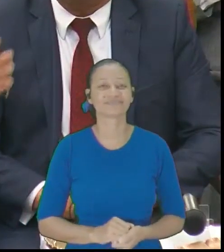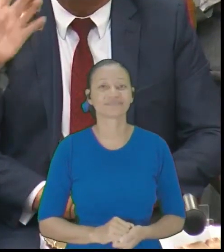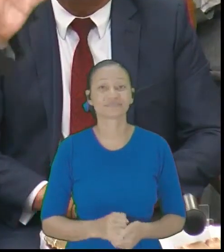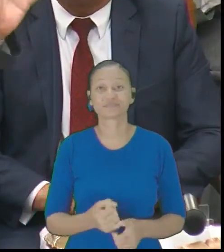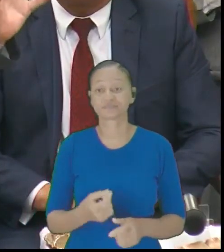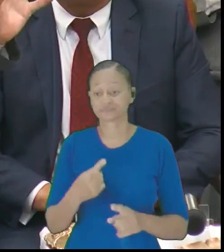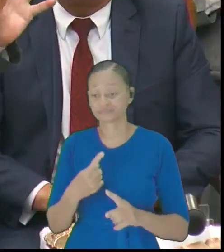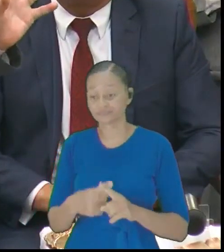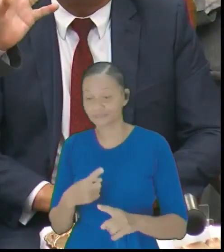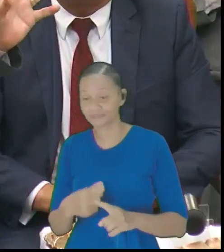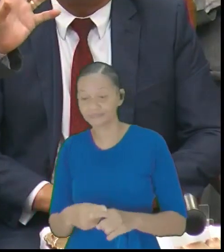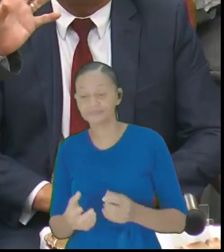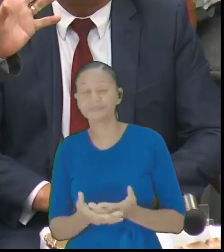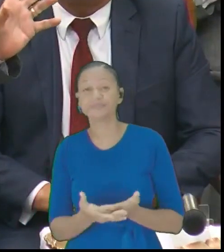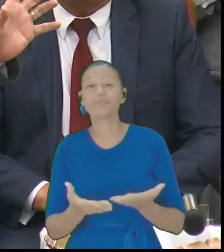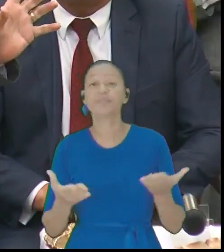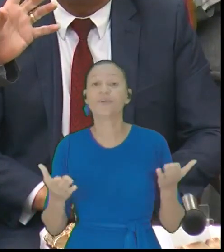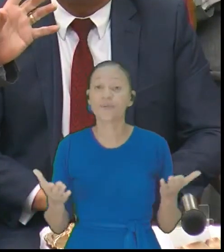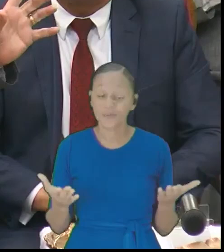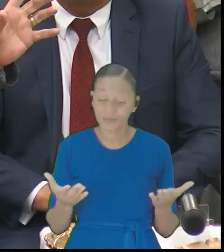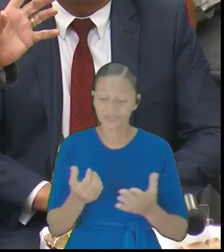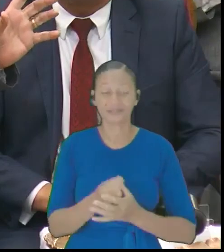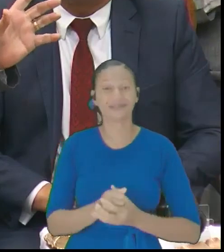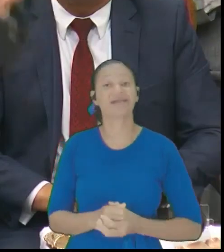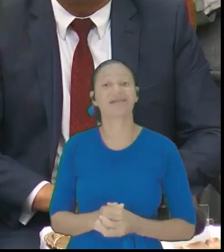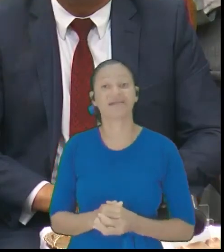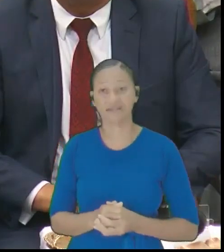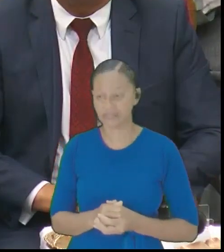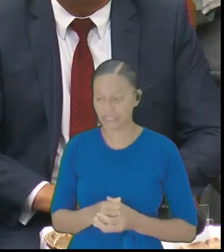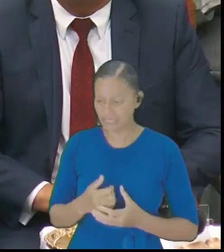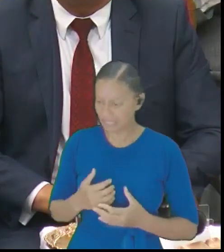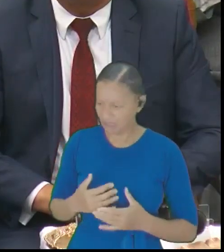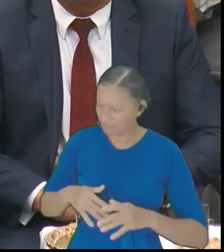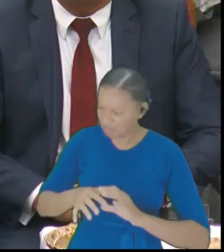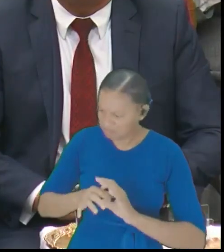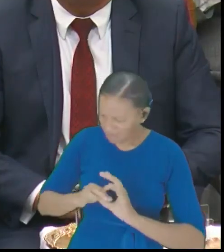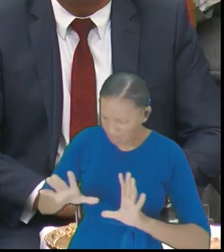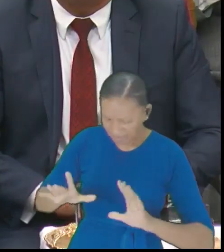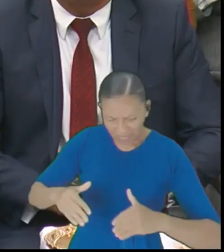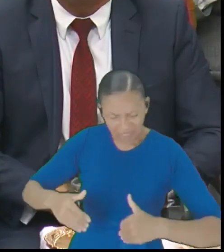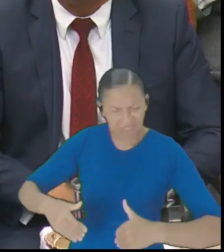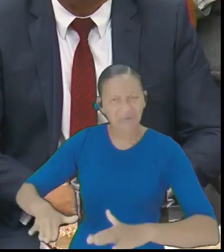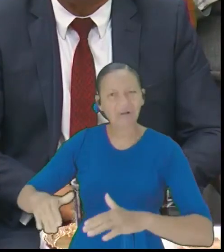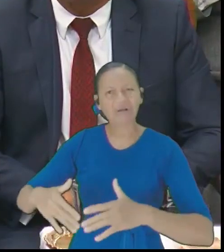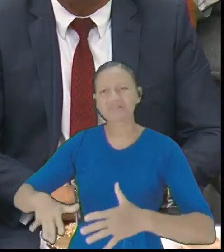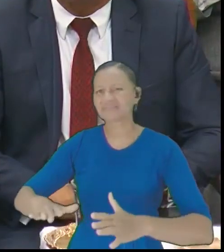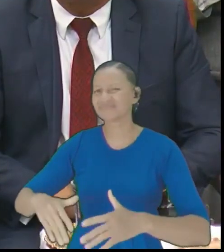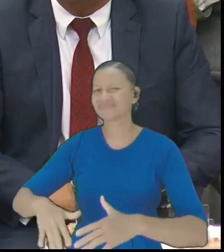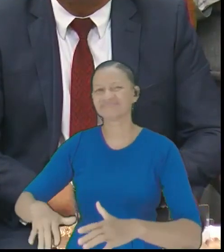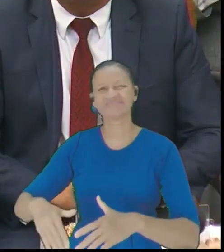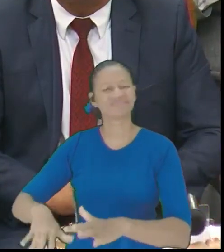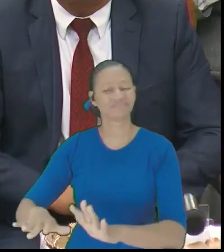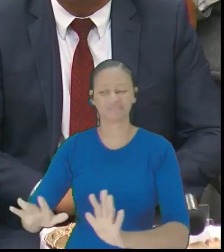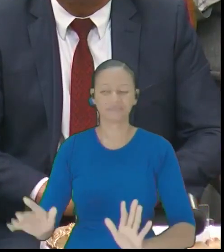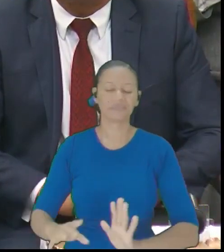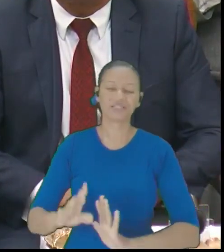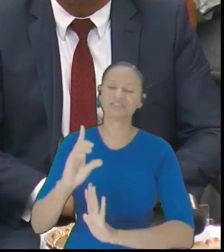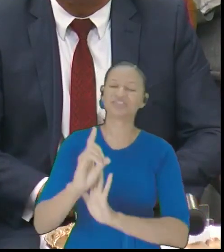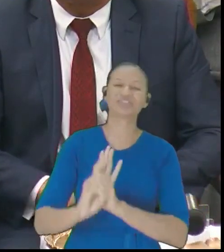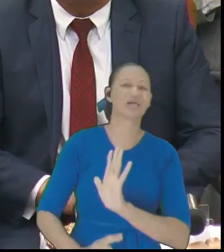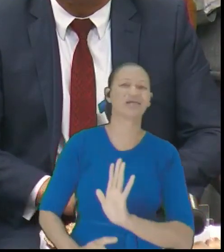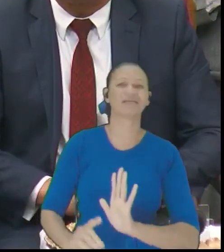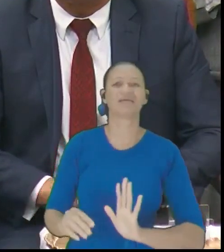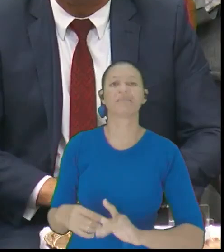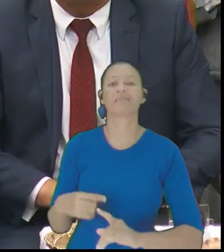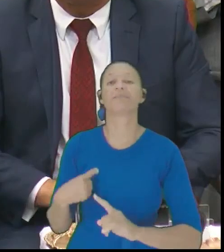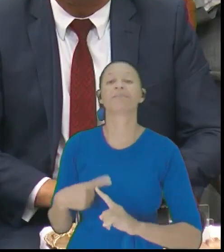Porque eu abro mão do que é meu por direito. Para quê?